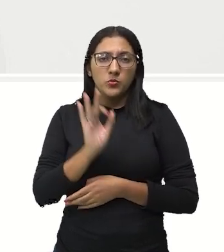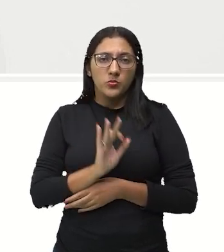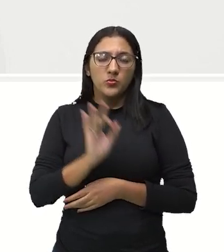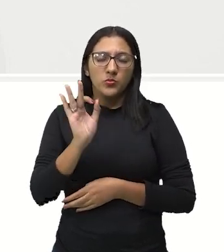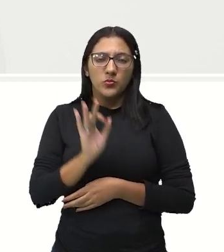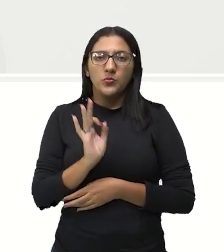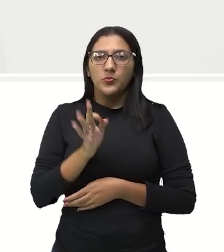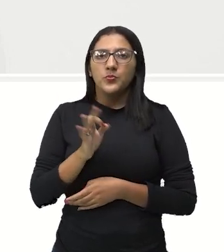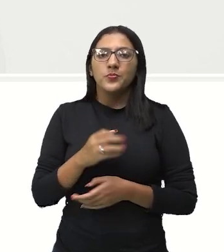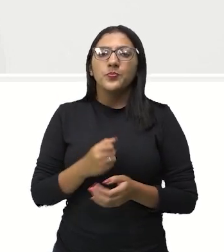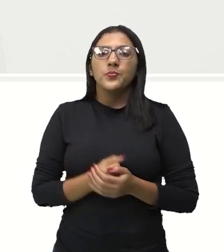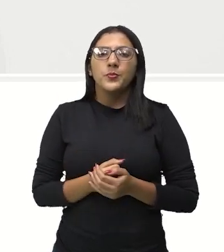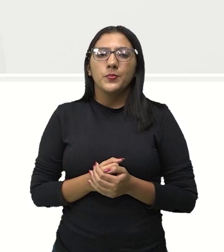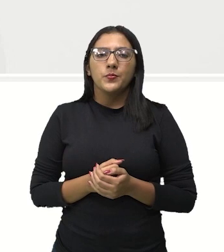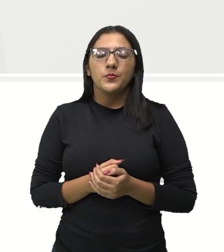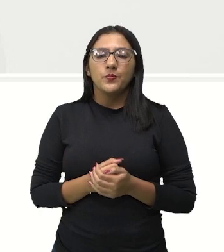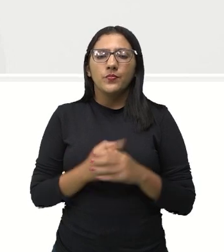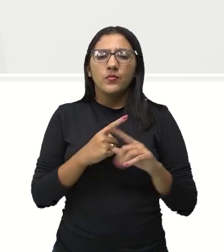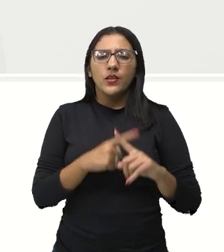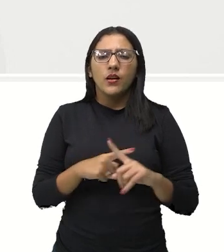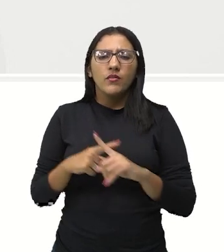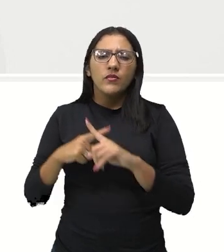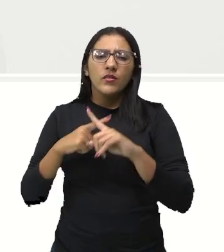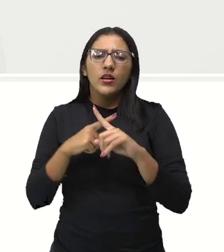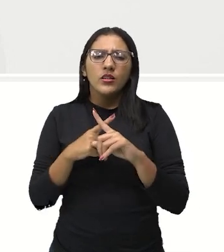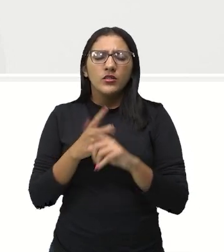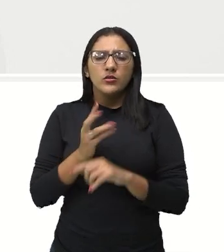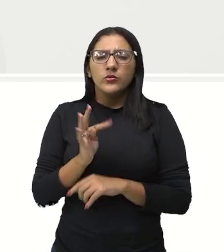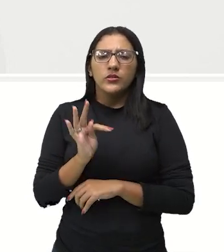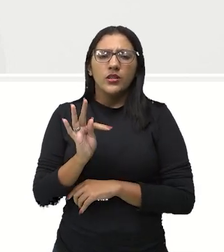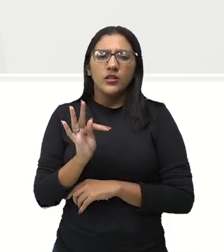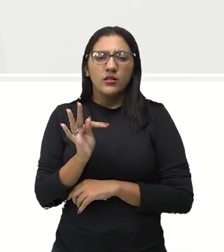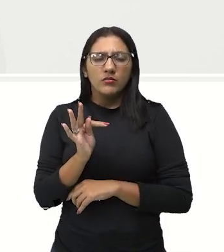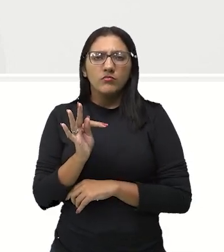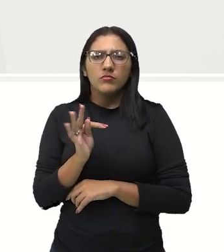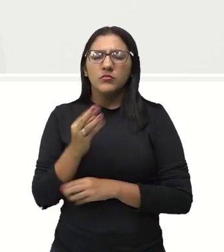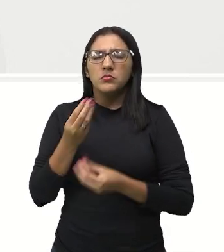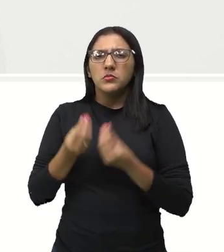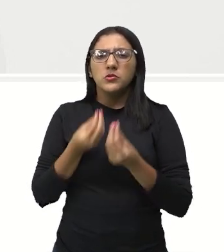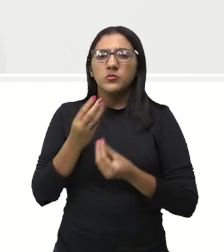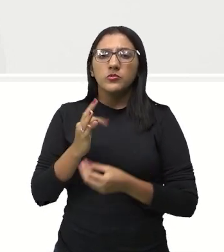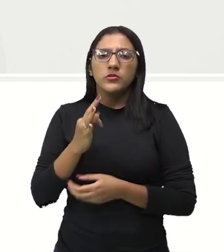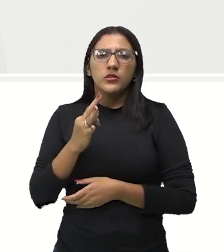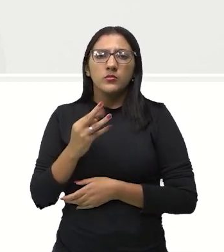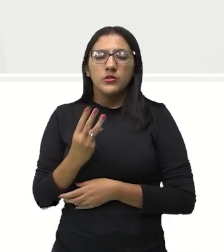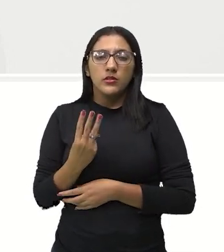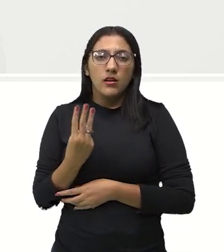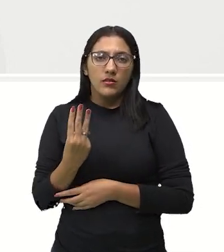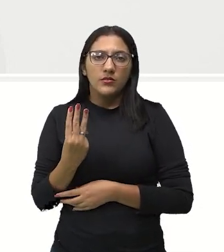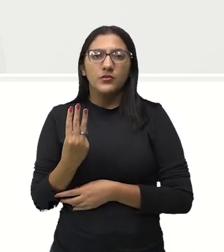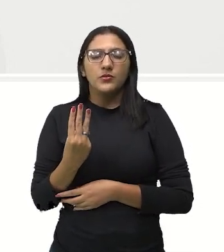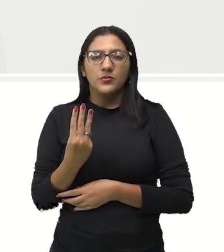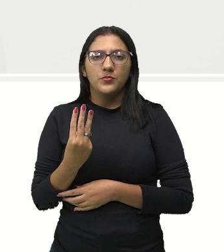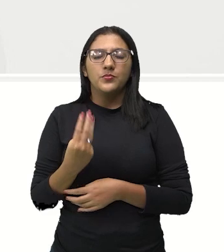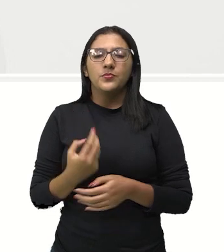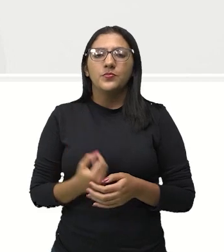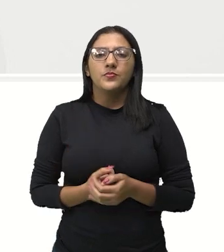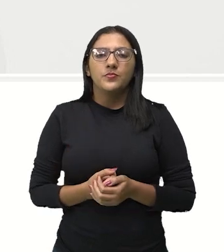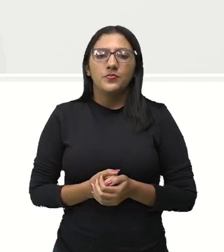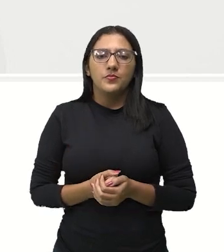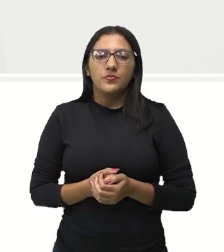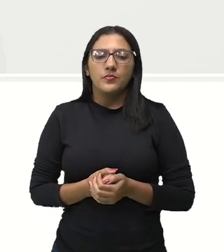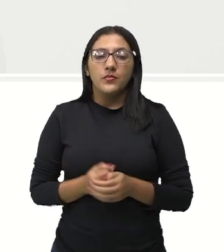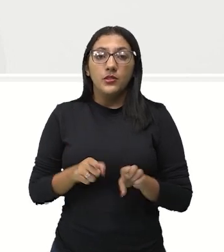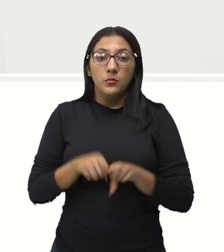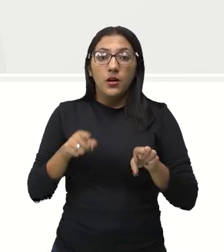20%. Vezes o tempo. Quanto é o tempo? O tempo é 3 anos. Pronto. Mas observa